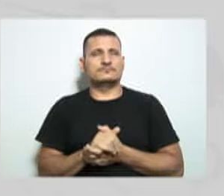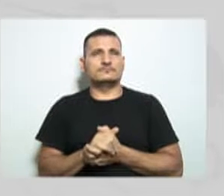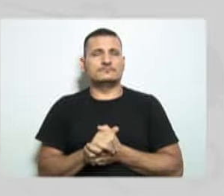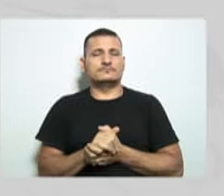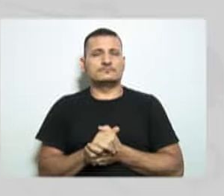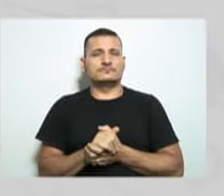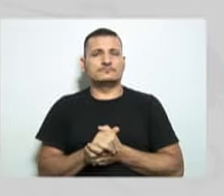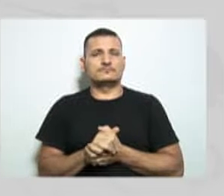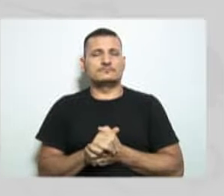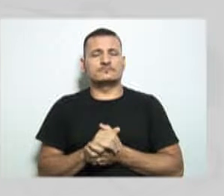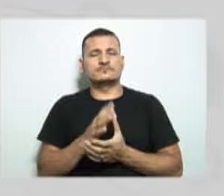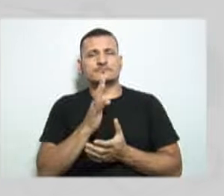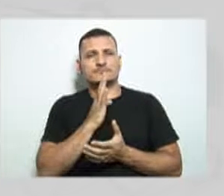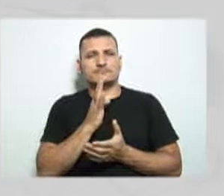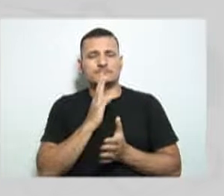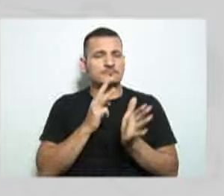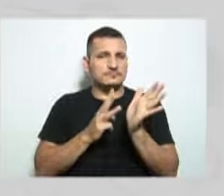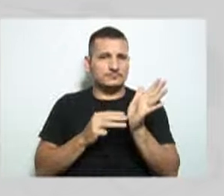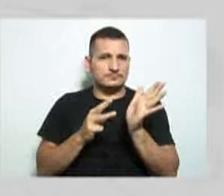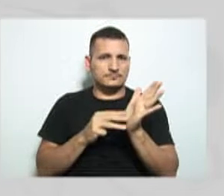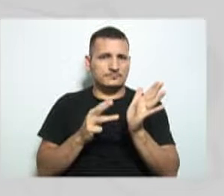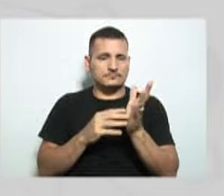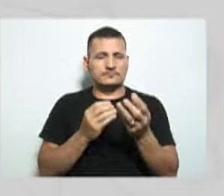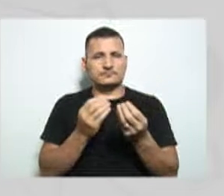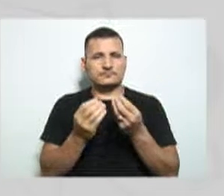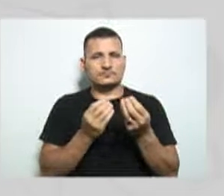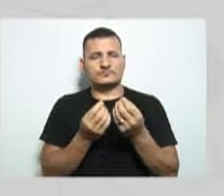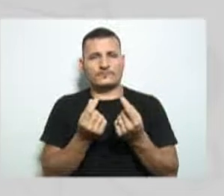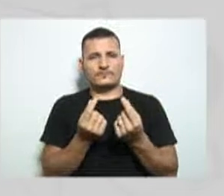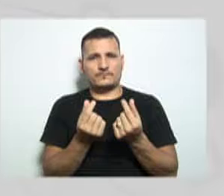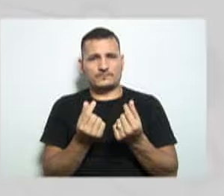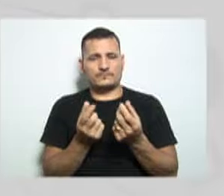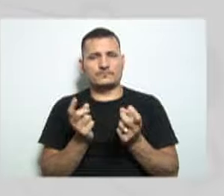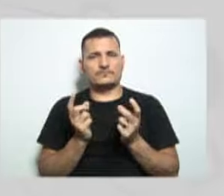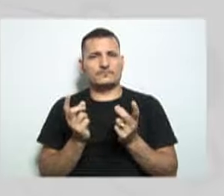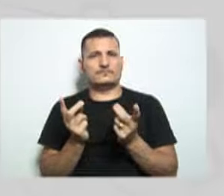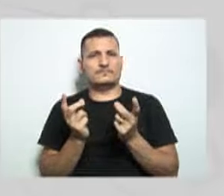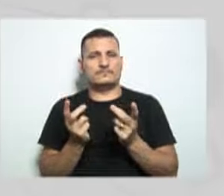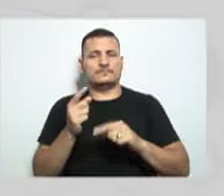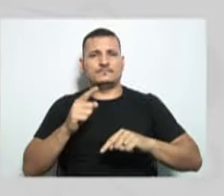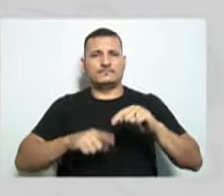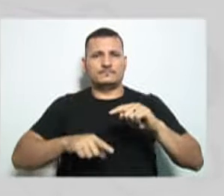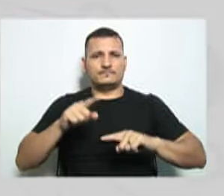Reconhecer as metodologias para a formação de preço de venda de um produto.